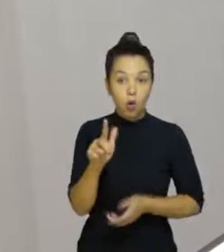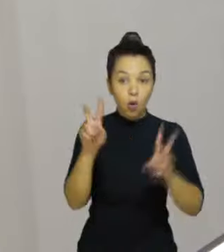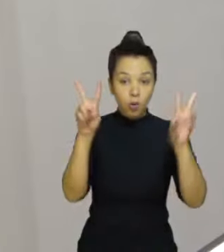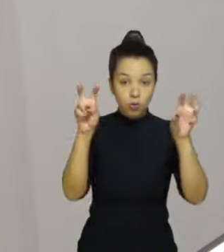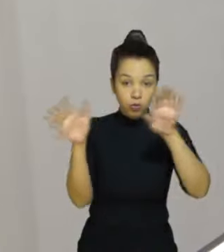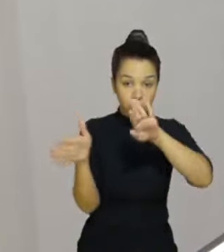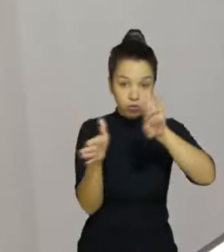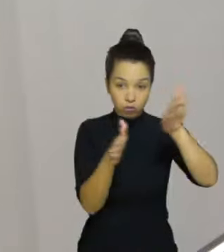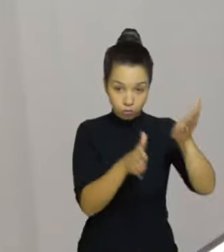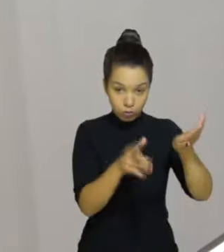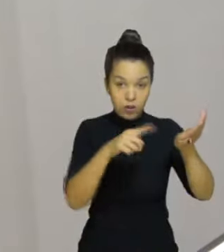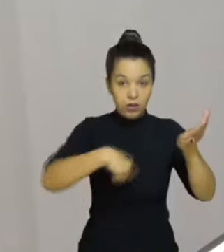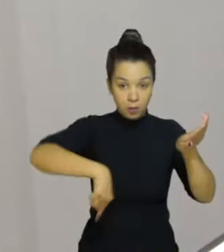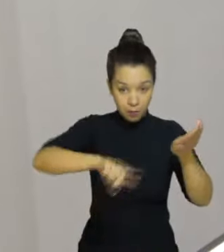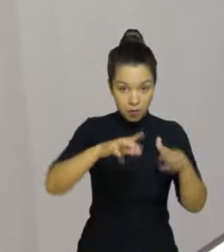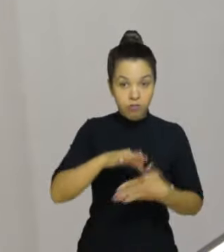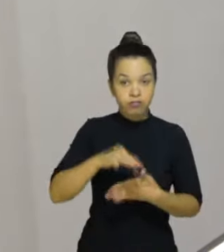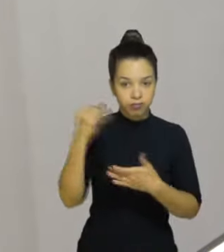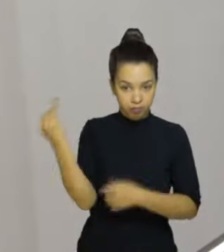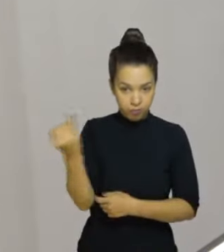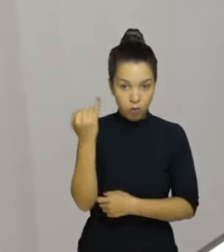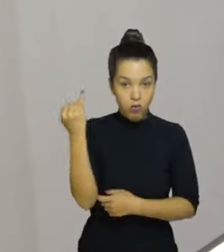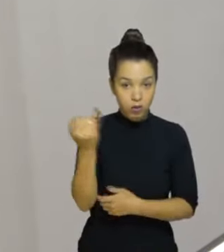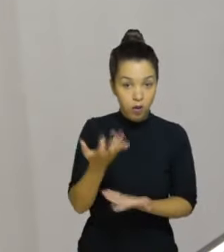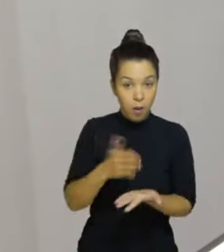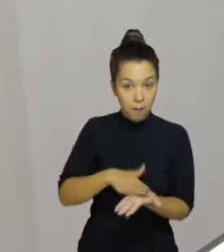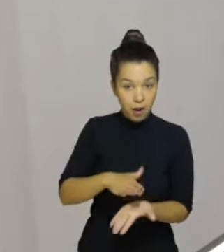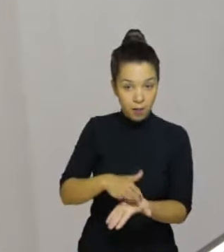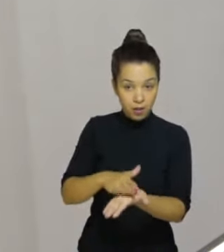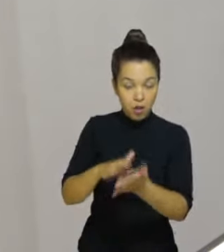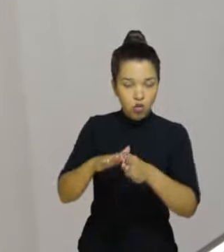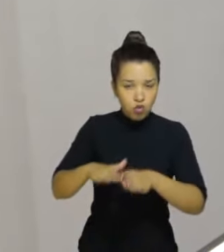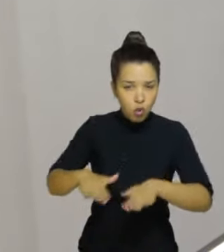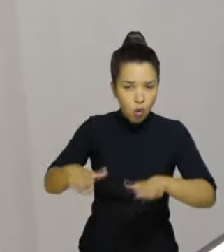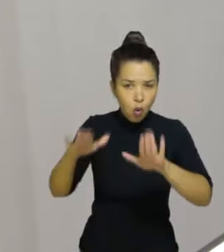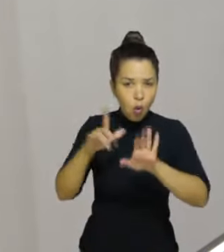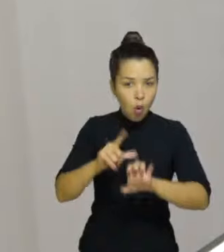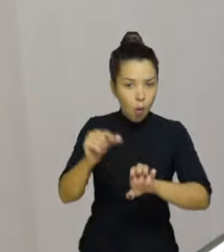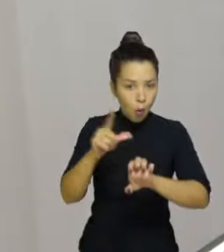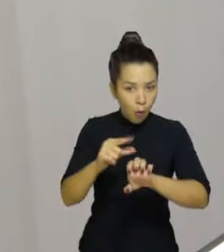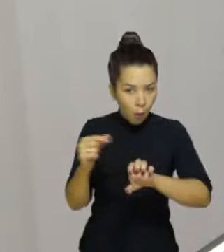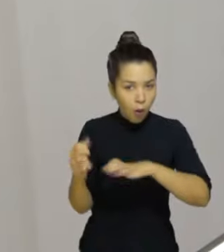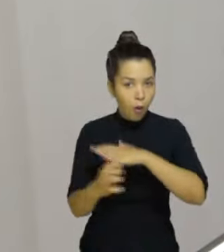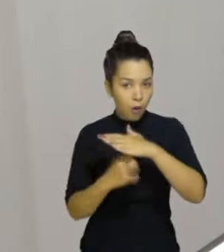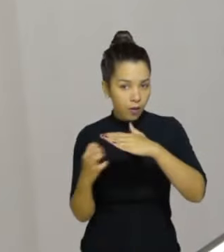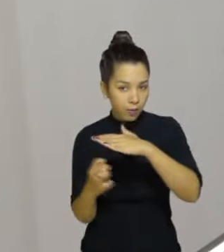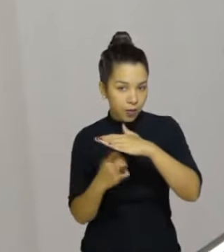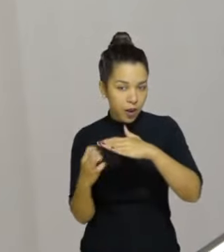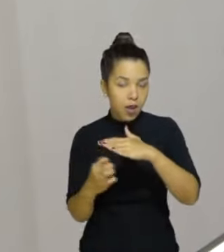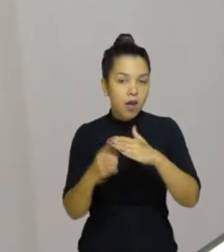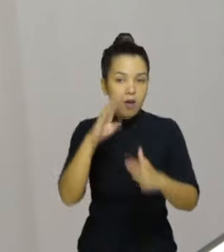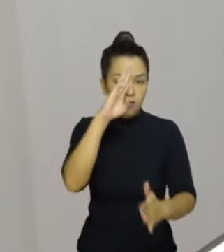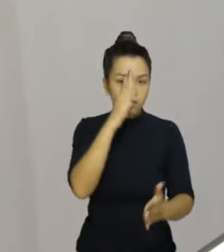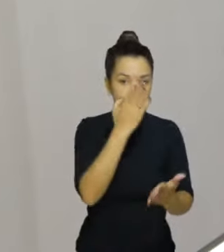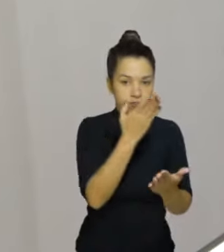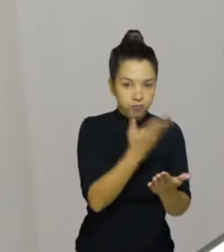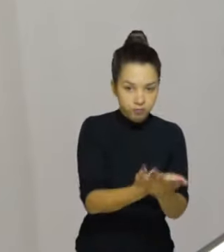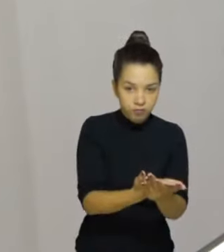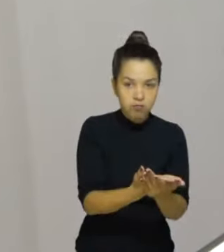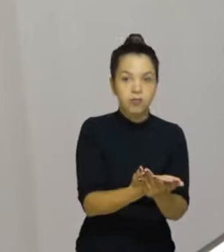quero parabenizar a todos os empresários que acreditam e investem na cidade de